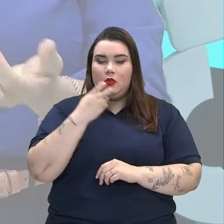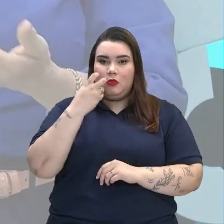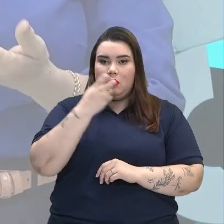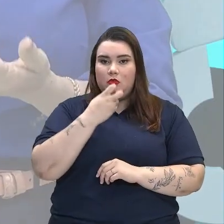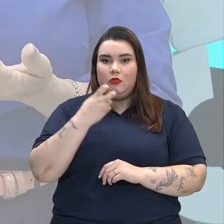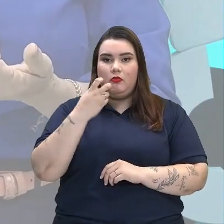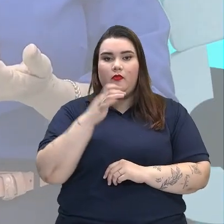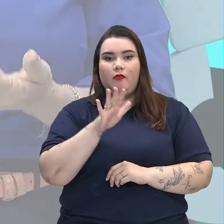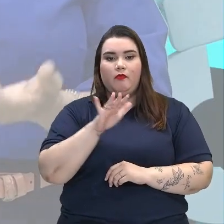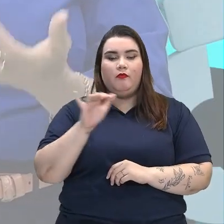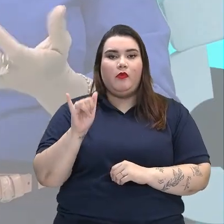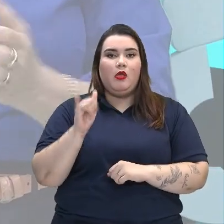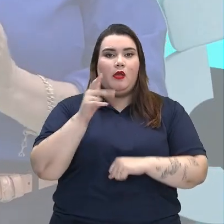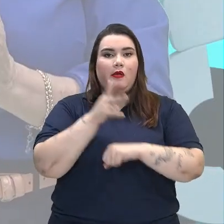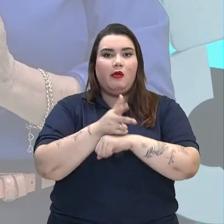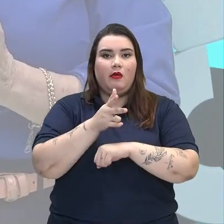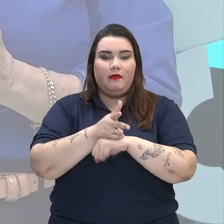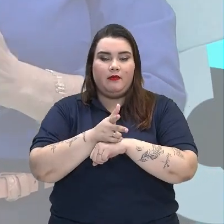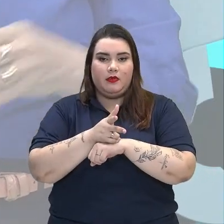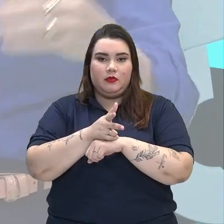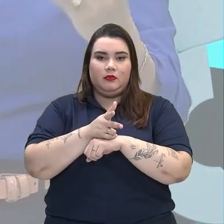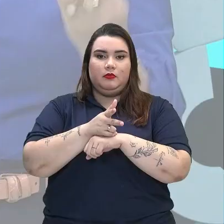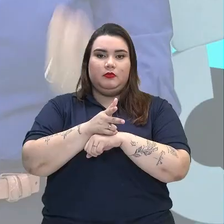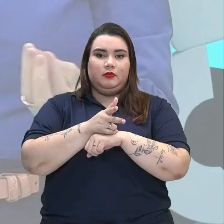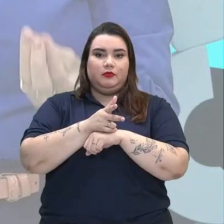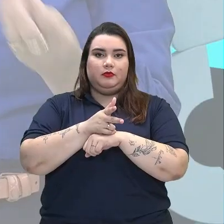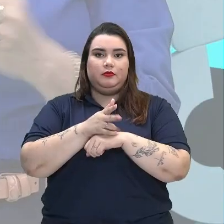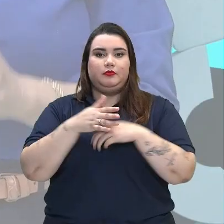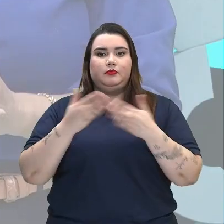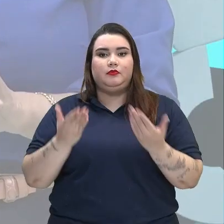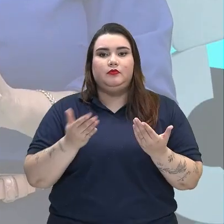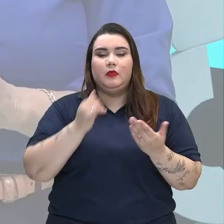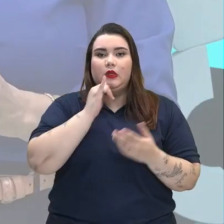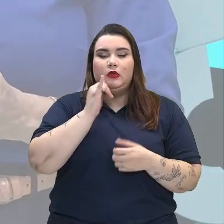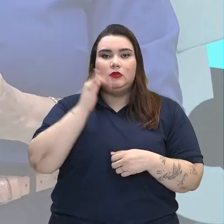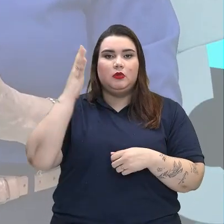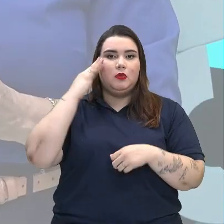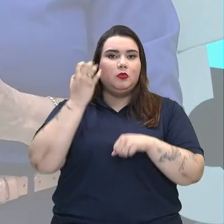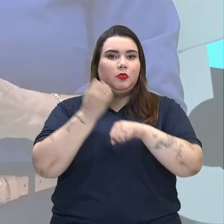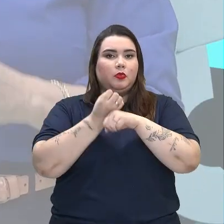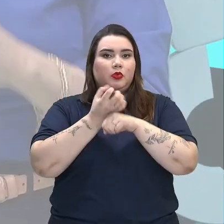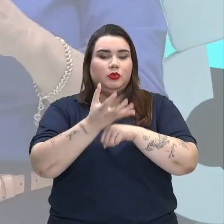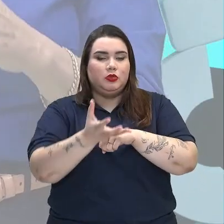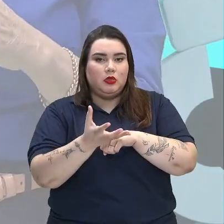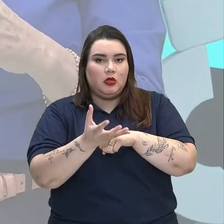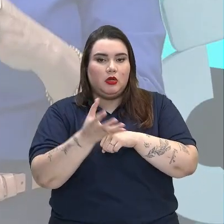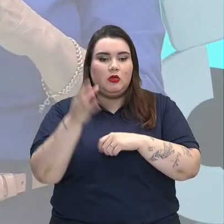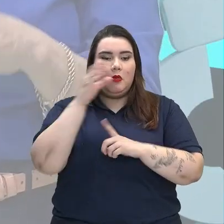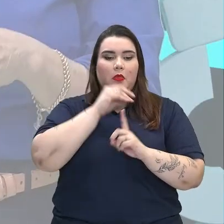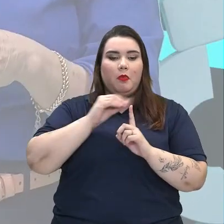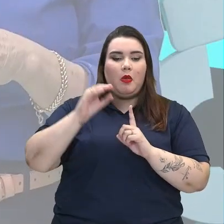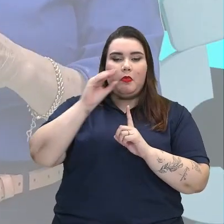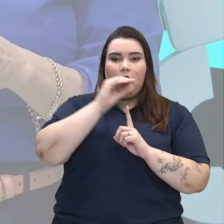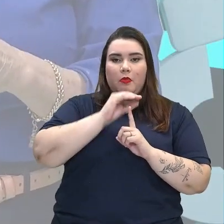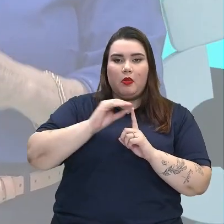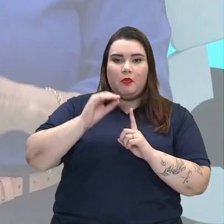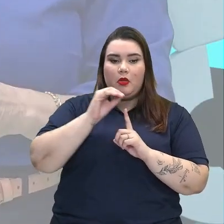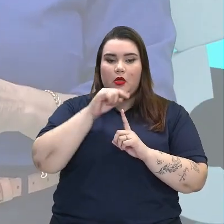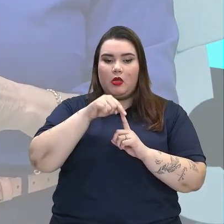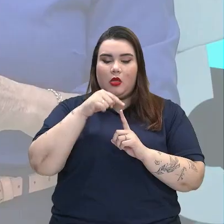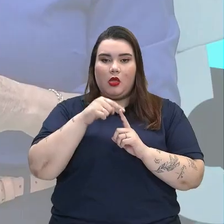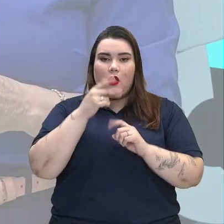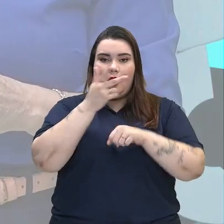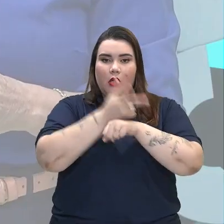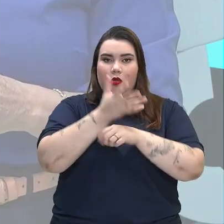né, vai ser gravada. Então, vamos supor que num podcast, por exemplo, né, depois vai ficar gravada aquela